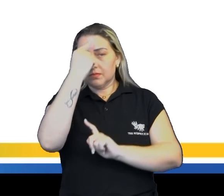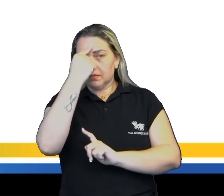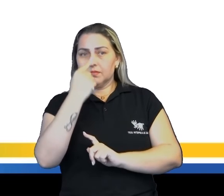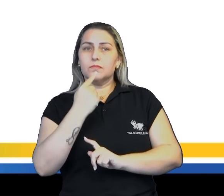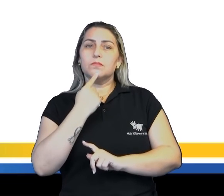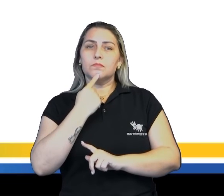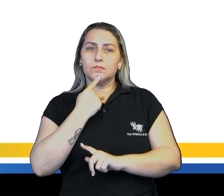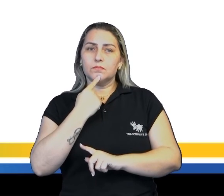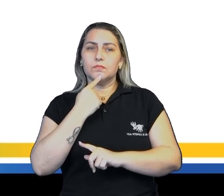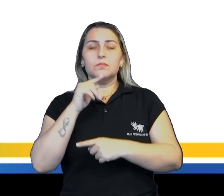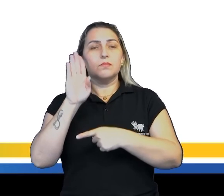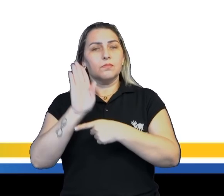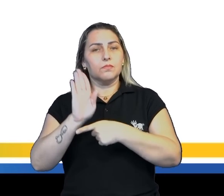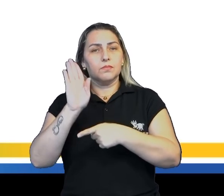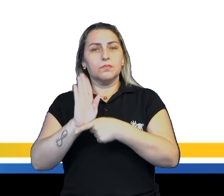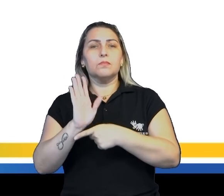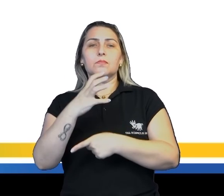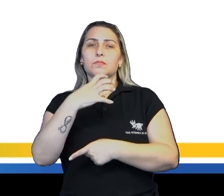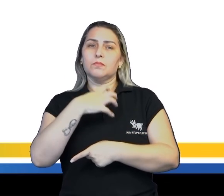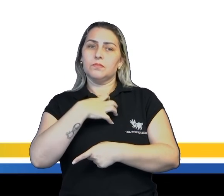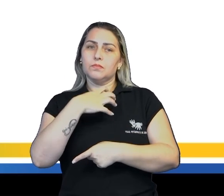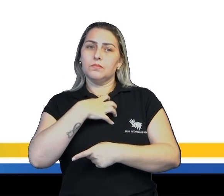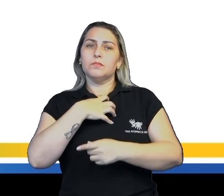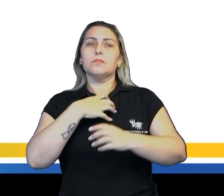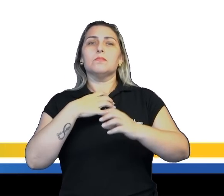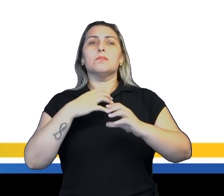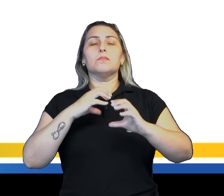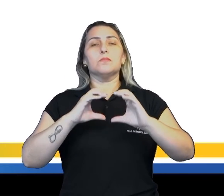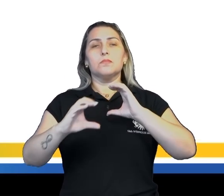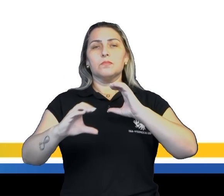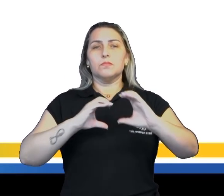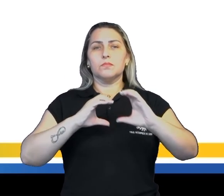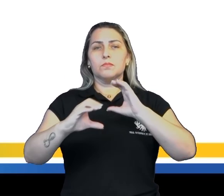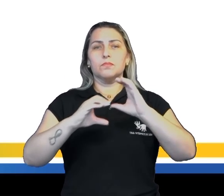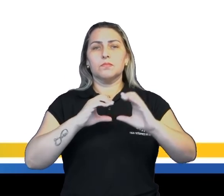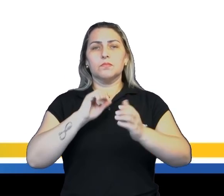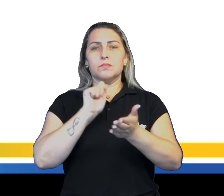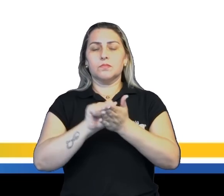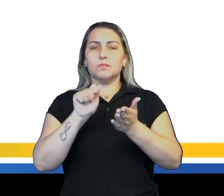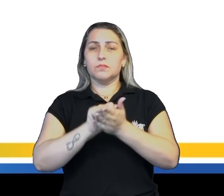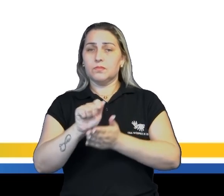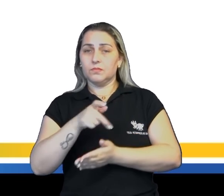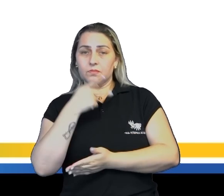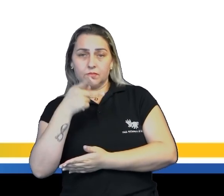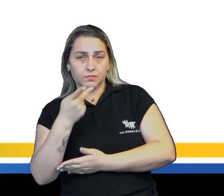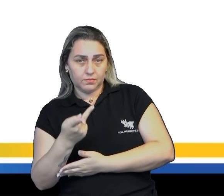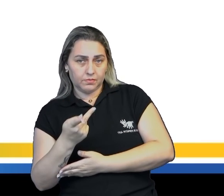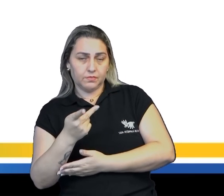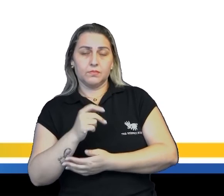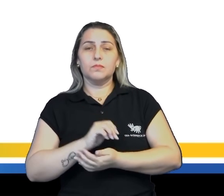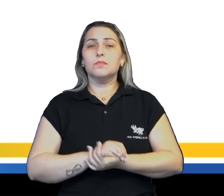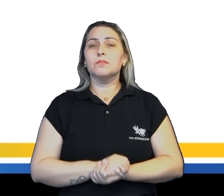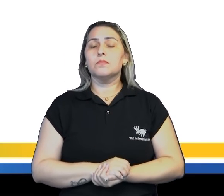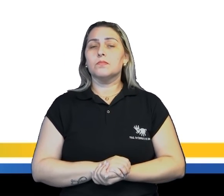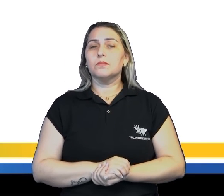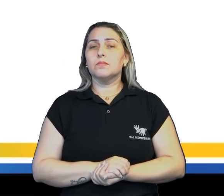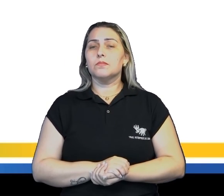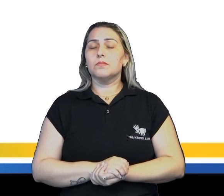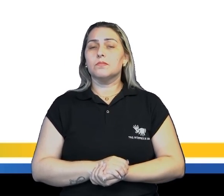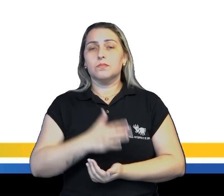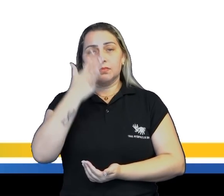de gestos, imagens? Ou letra B. Toda forma de comunicação escrita ou falada?